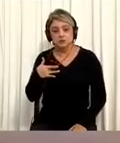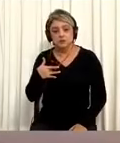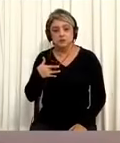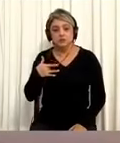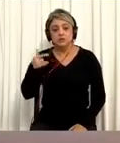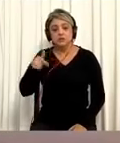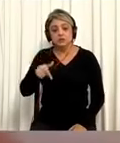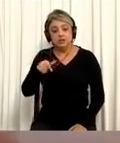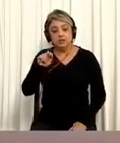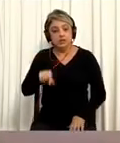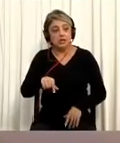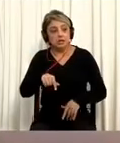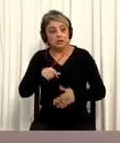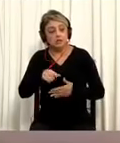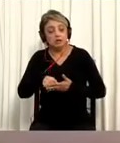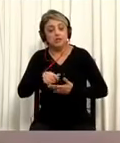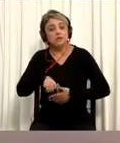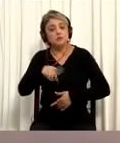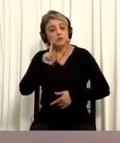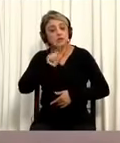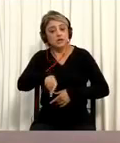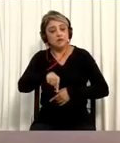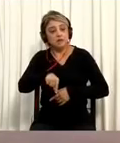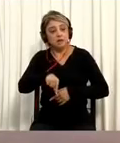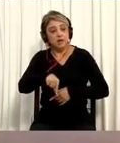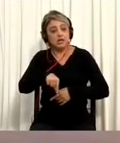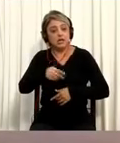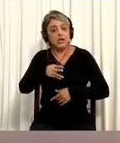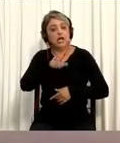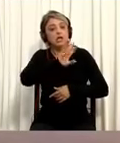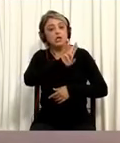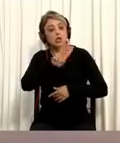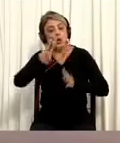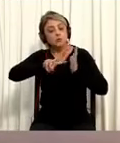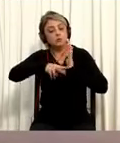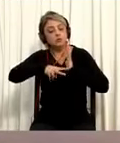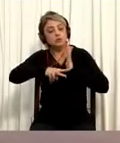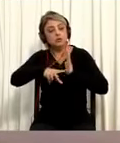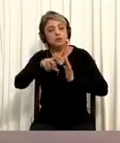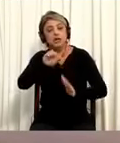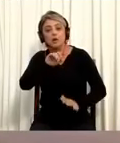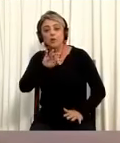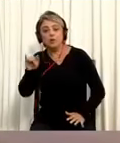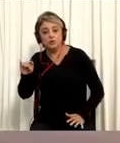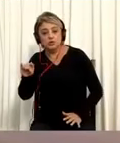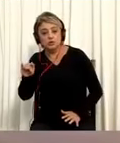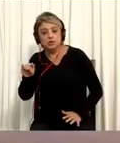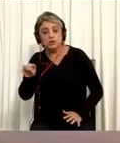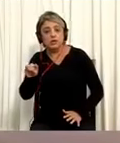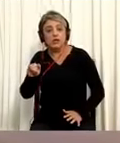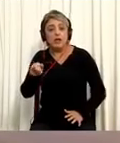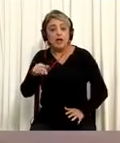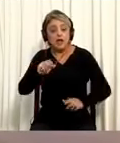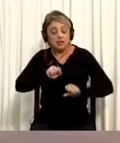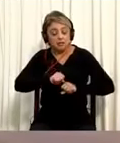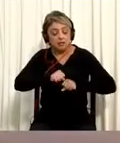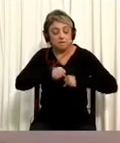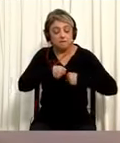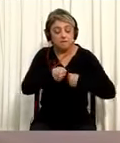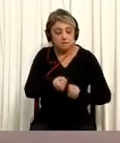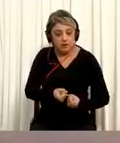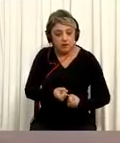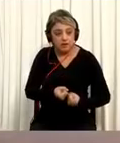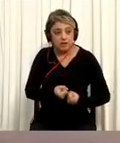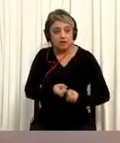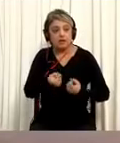nessa linha nós temos que reafirmar aqui, em nome do Simpro, em nome da CUT, em nome da CNTE, a defesa, né,